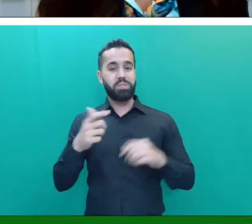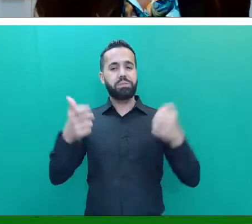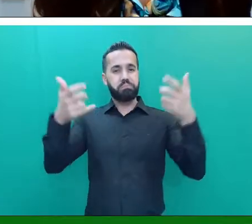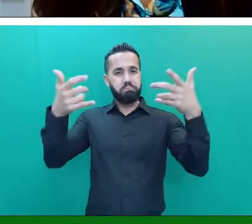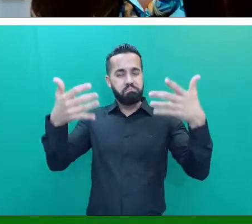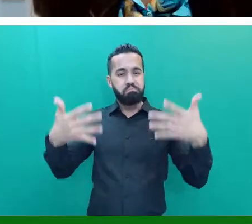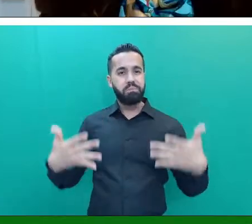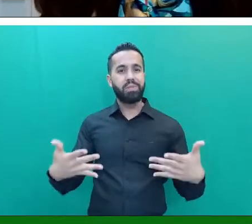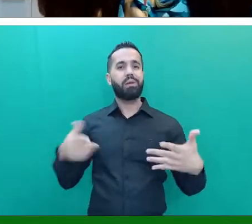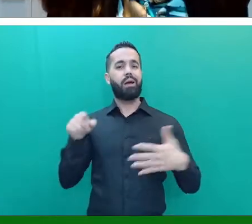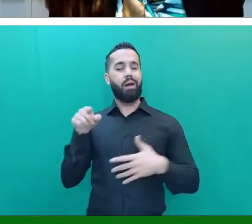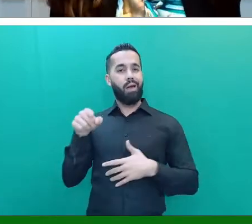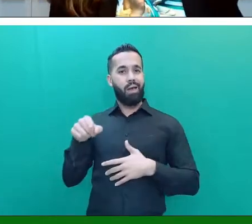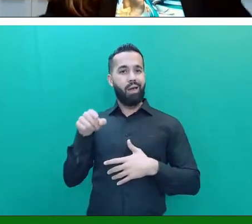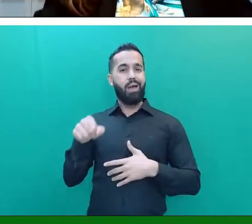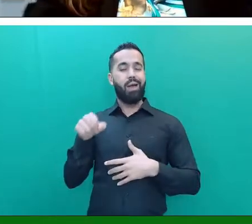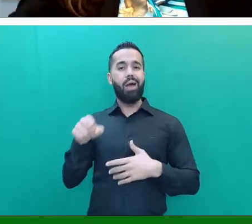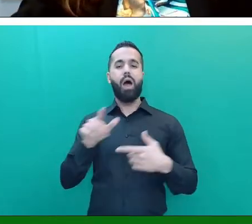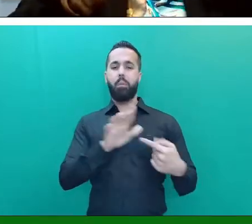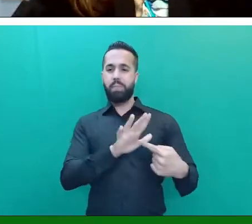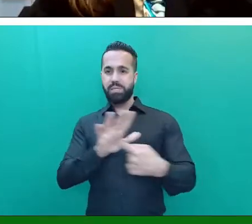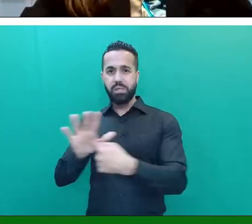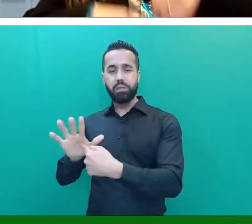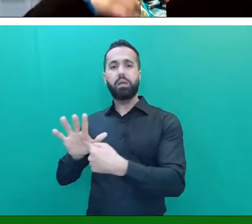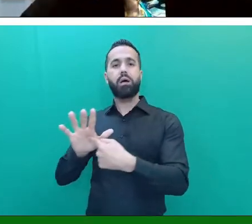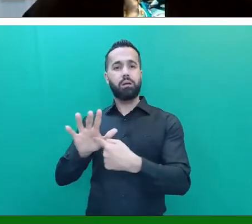Não se esconde, apresenta o problema,